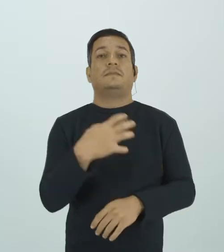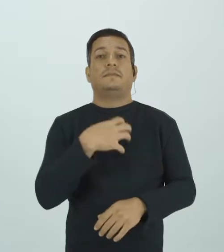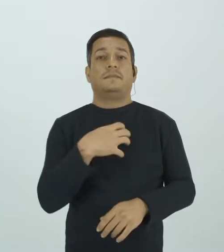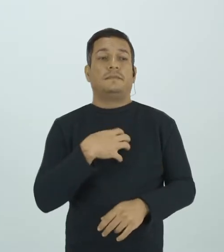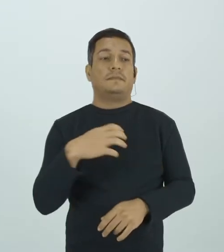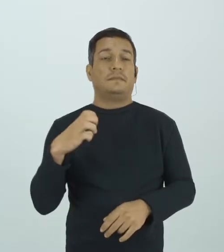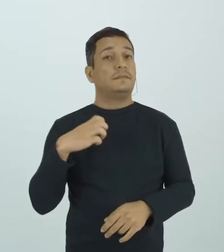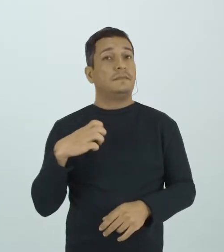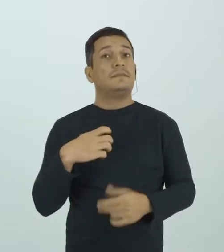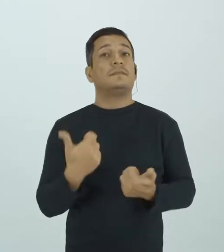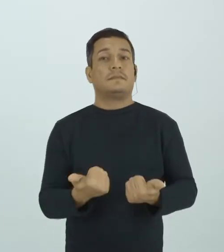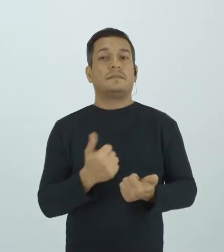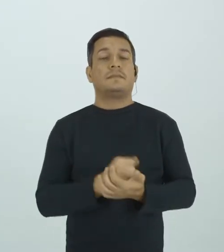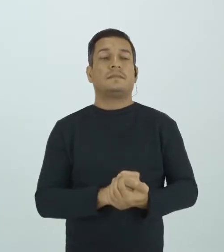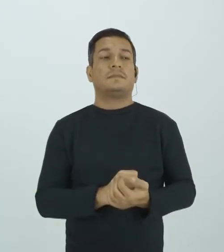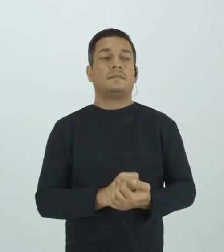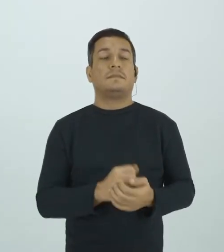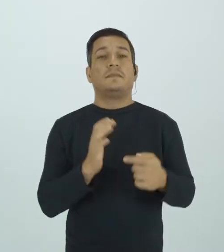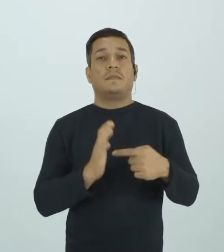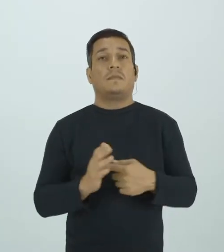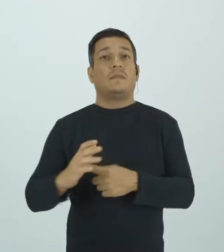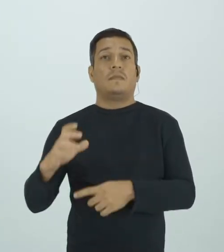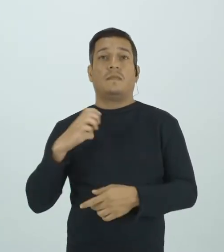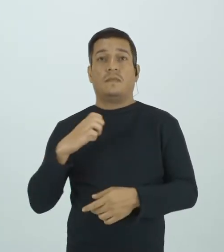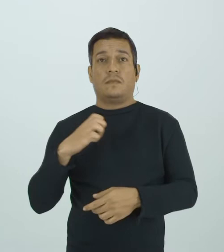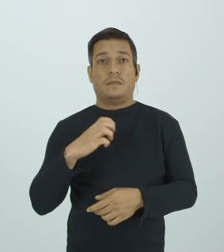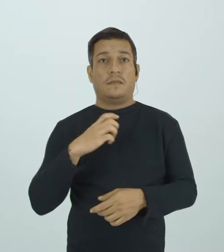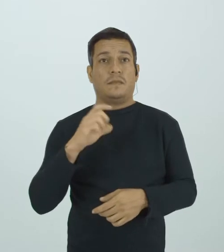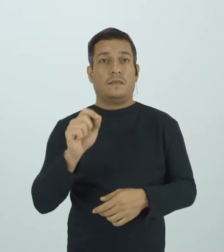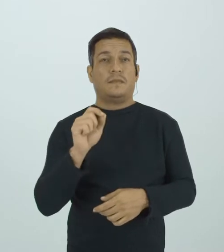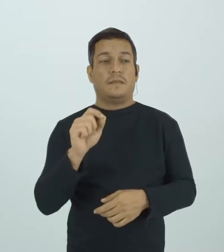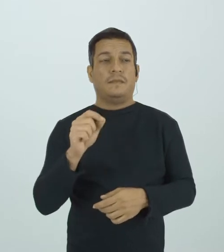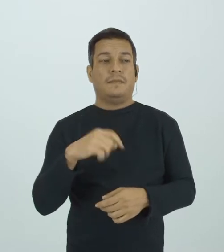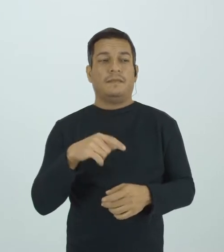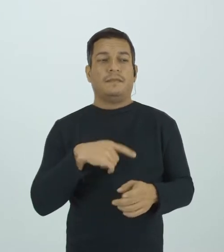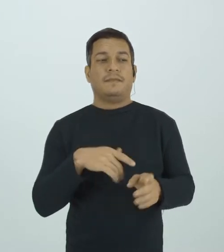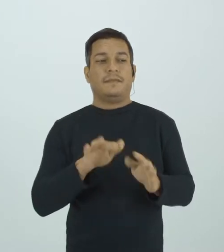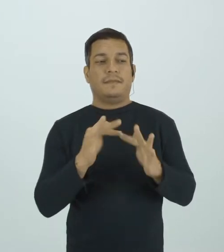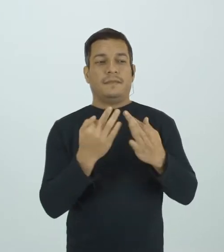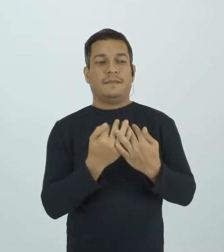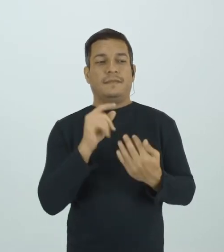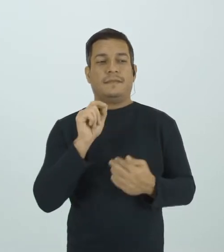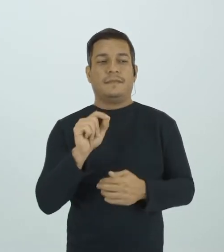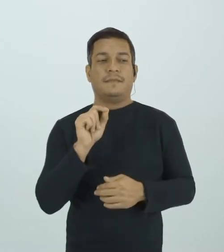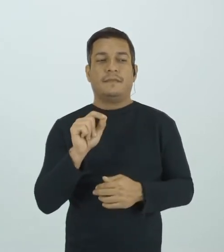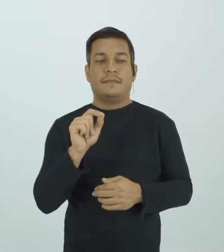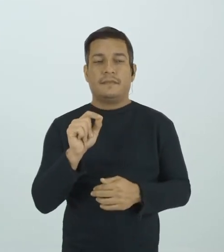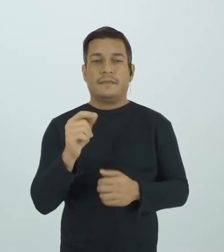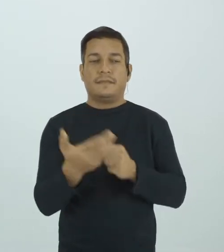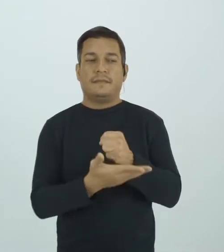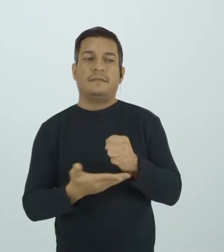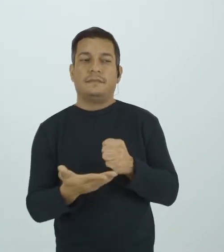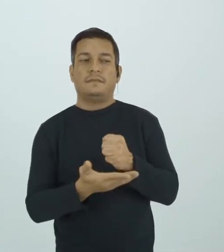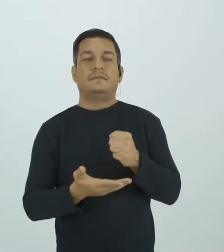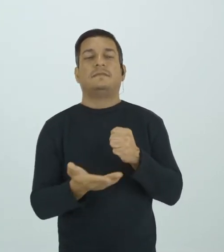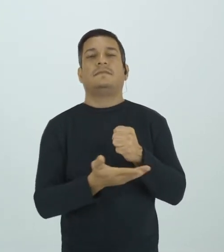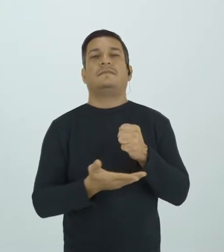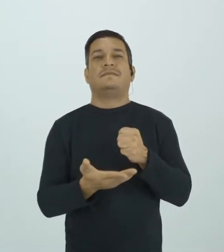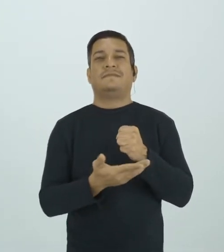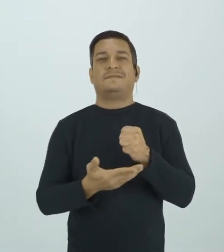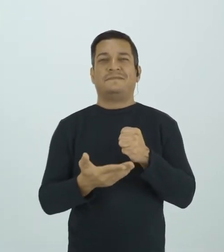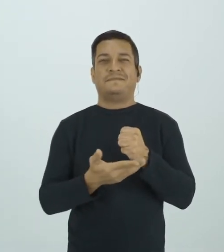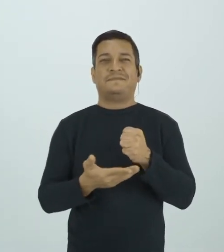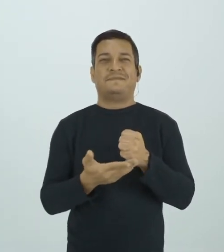comportamento ético. Então, a orientação ética que é para ser dada para a família é o quê? A família é o quê? A base,